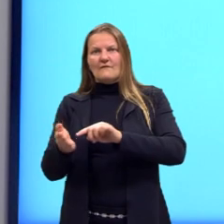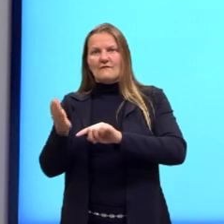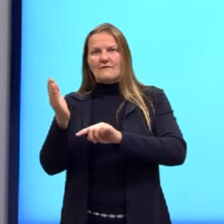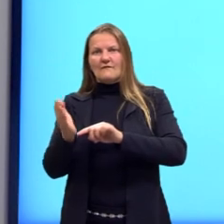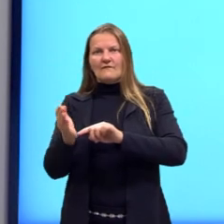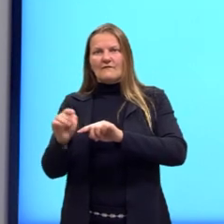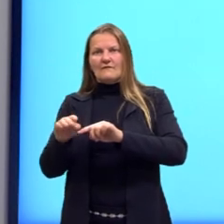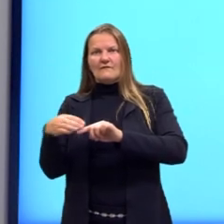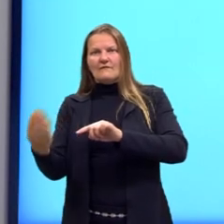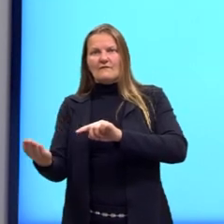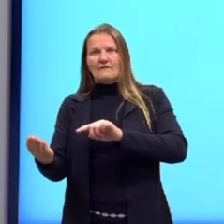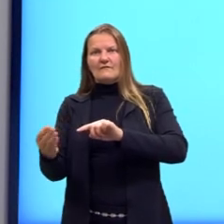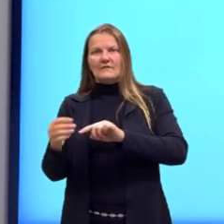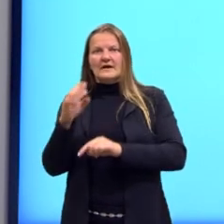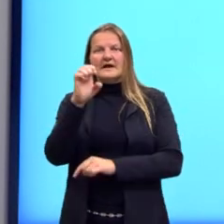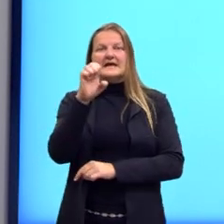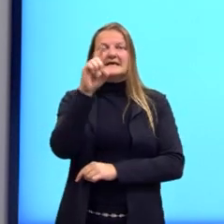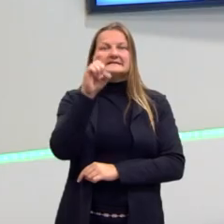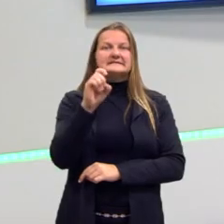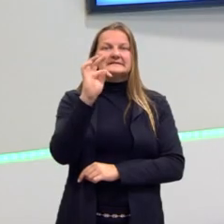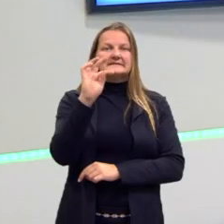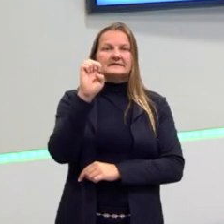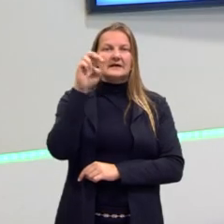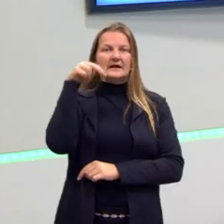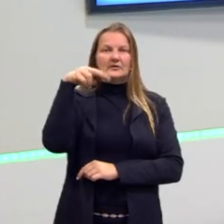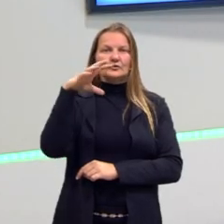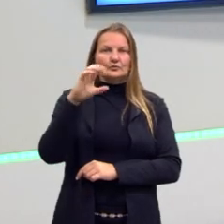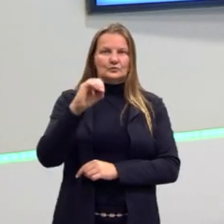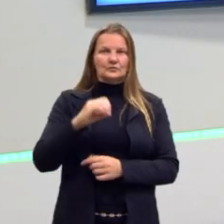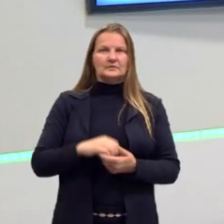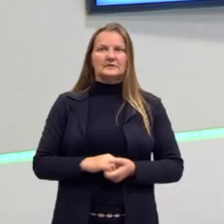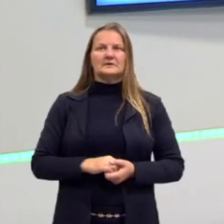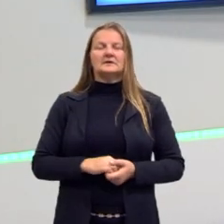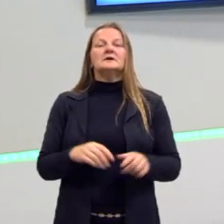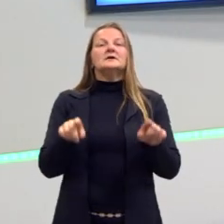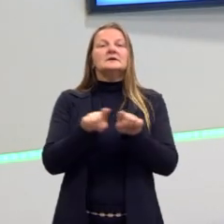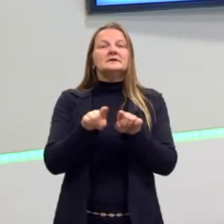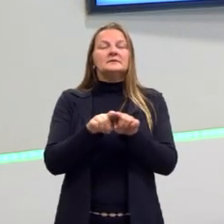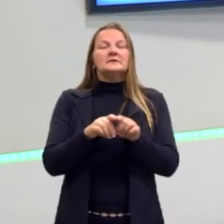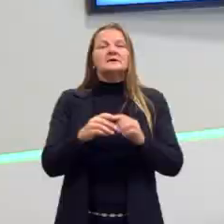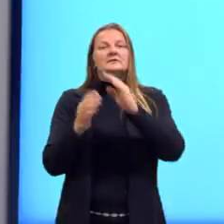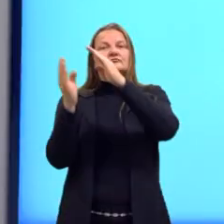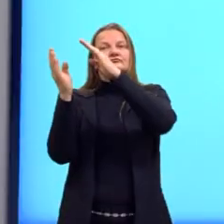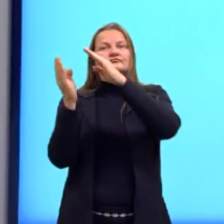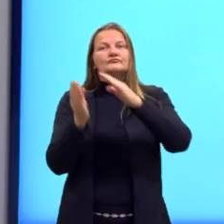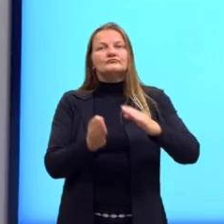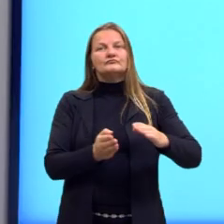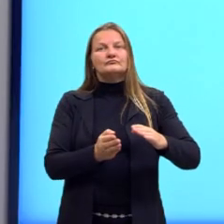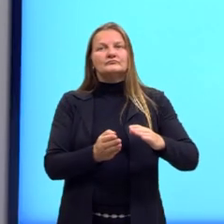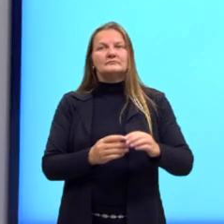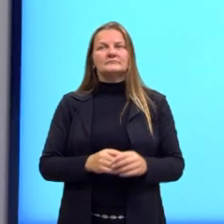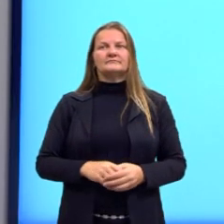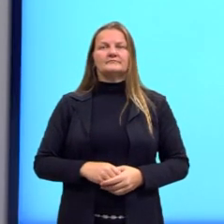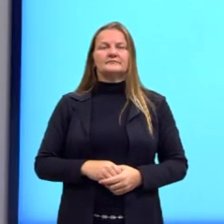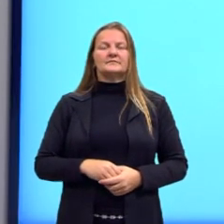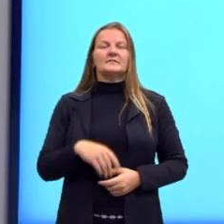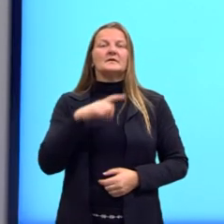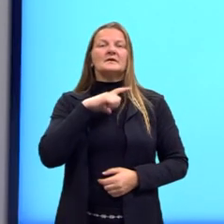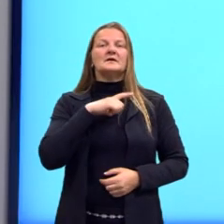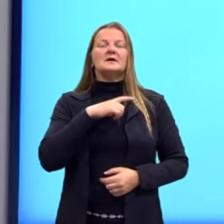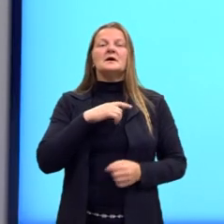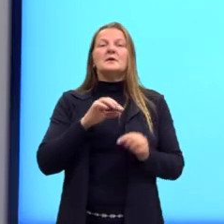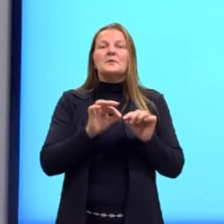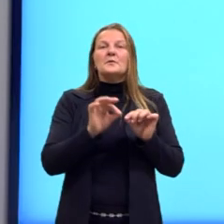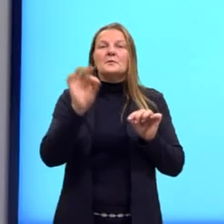ele chamado então ângulo externo e por fim temos a diagonal a diagonal é um segmento